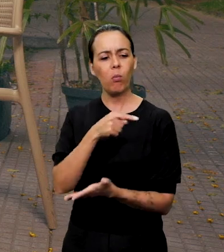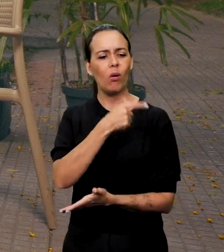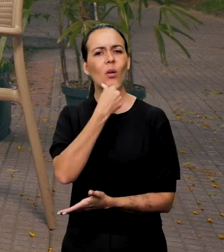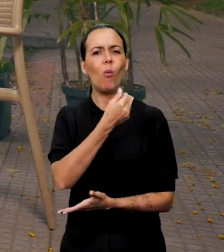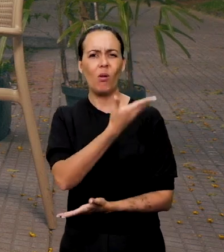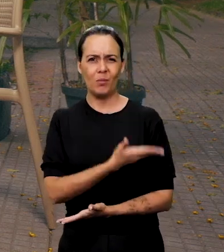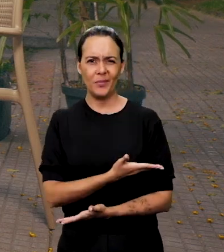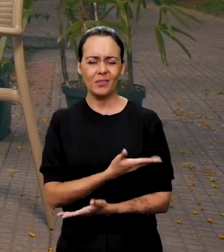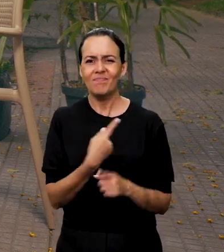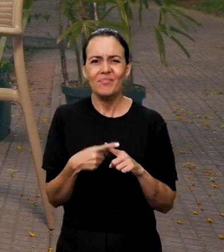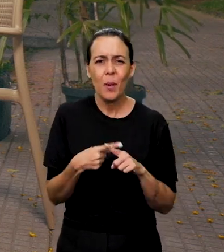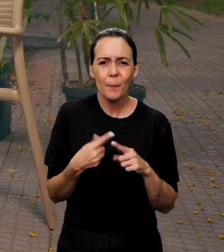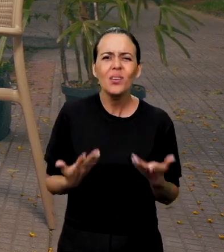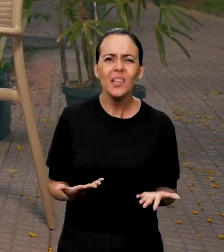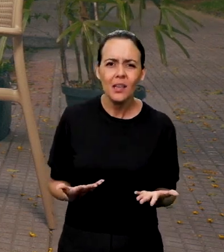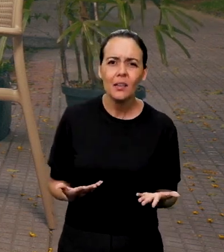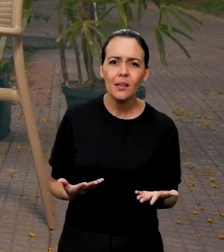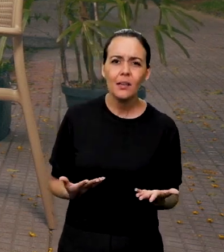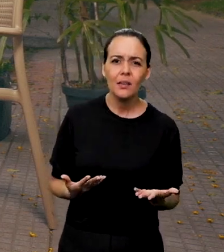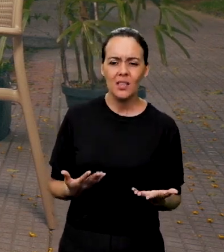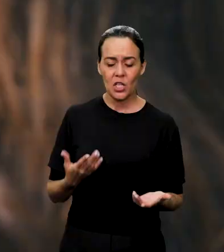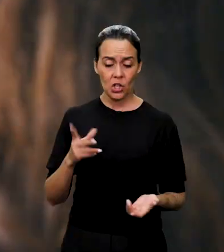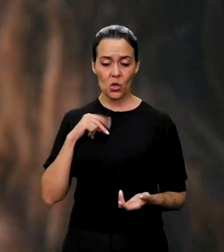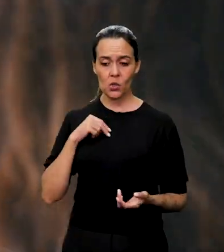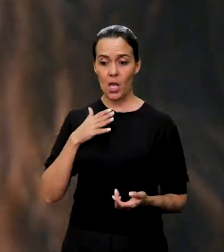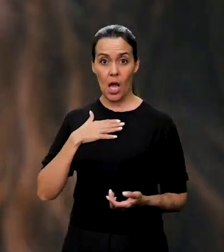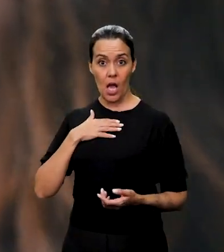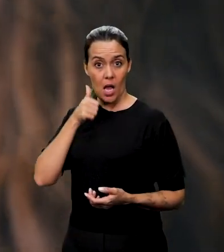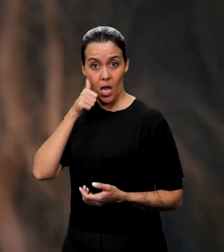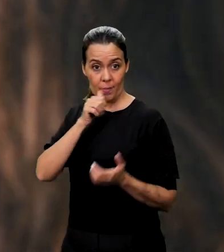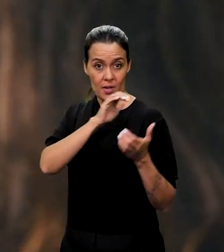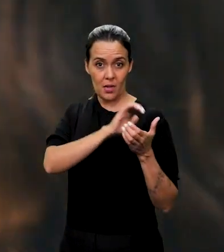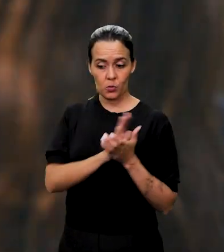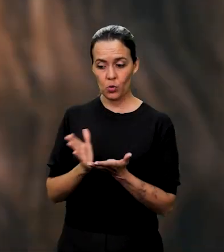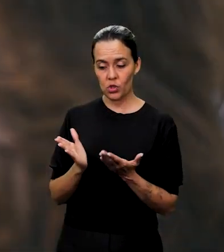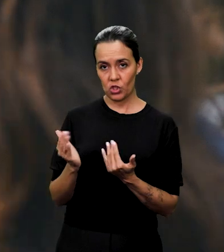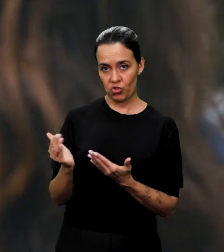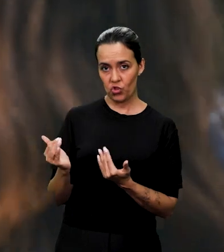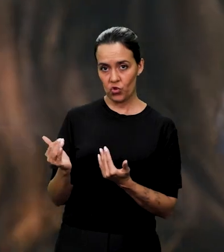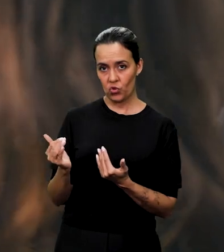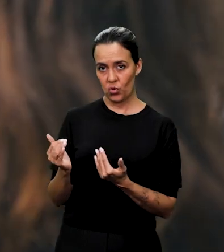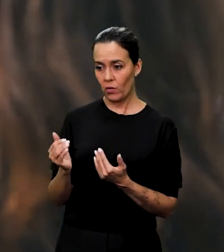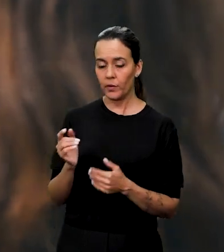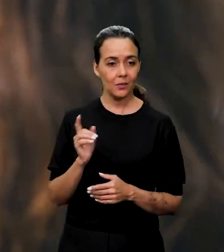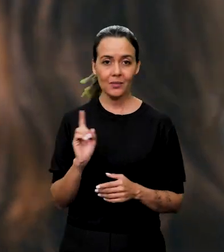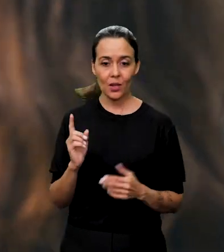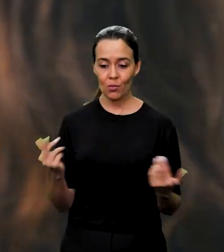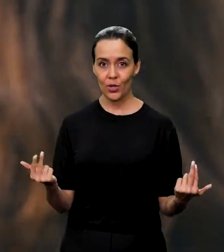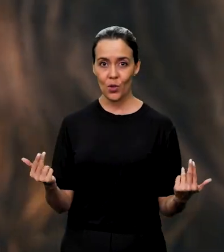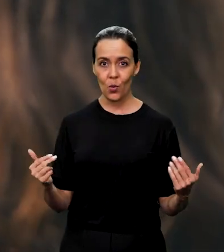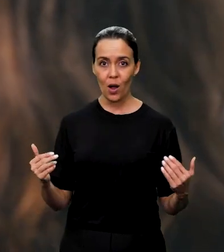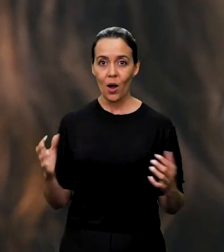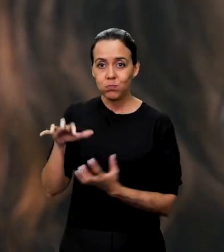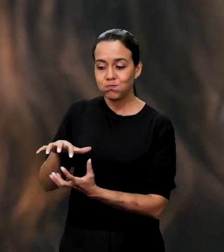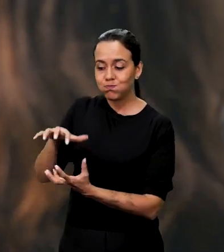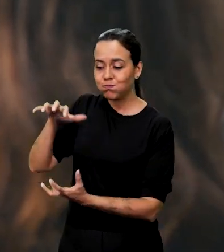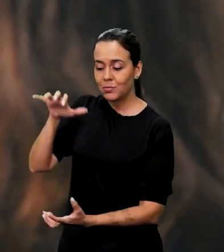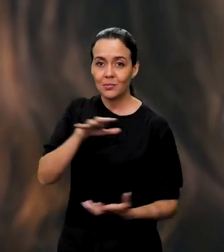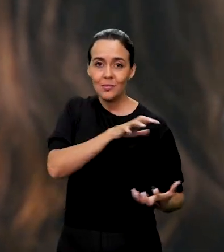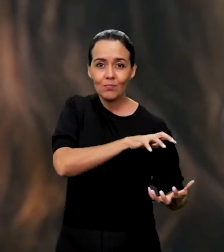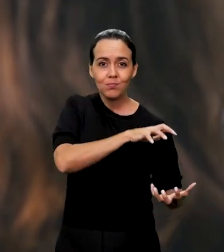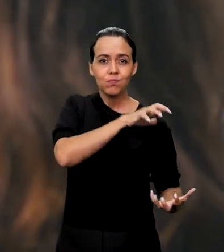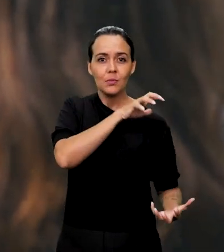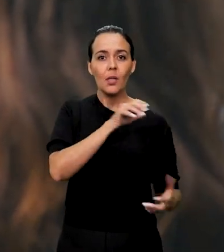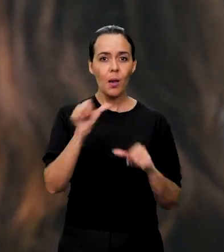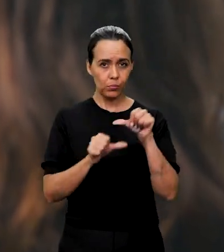gente está com essas ideias de que a minha esposa ainda é jovem? Mas eu não sou. Ela está envelhecendo assim como eu. Essas mudanças acontecem e a